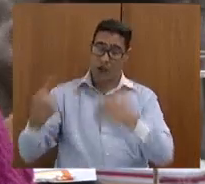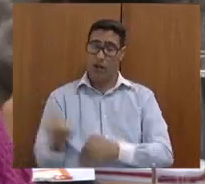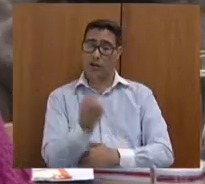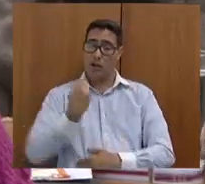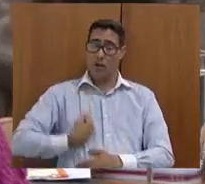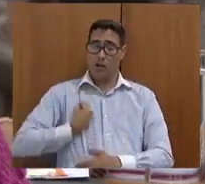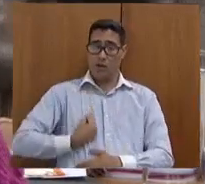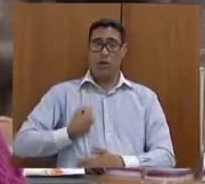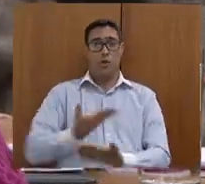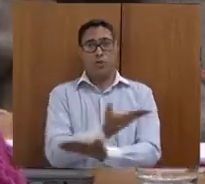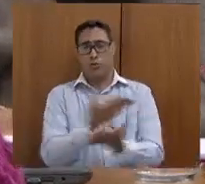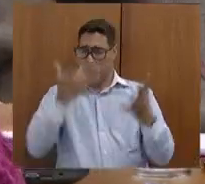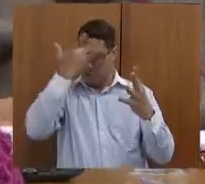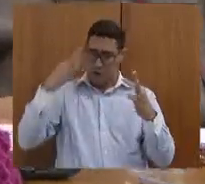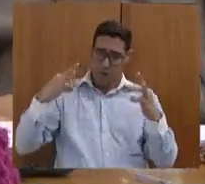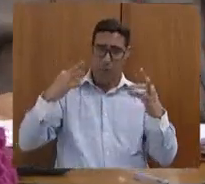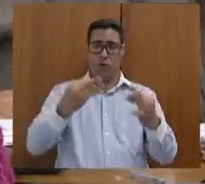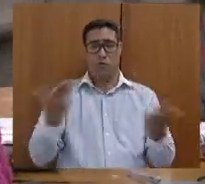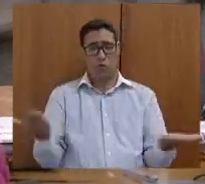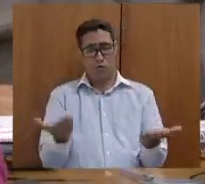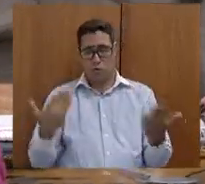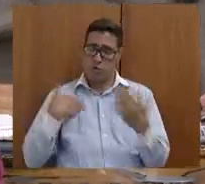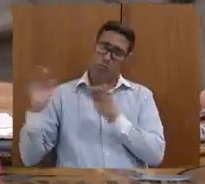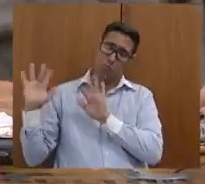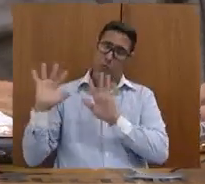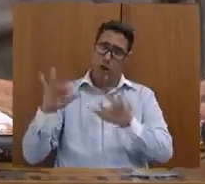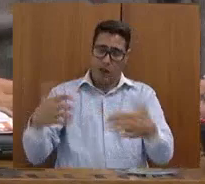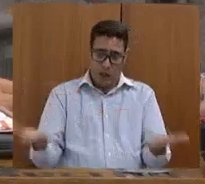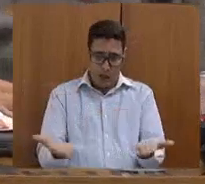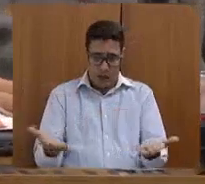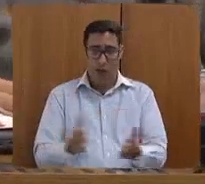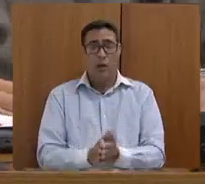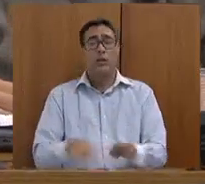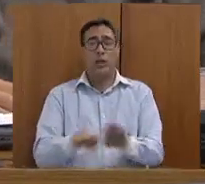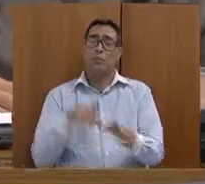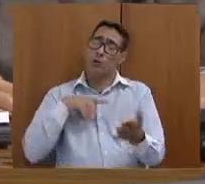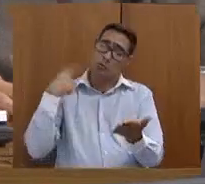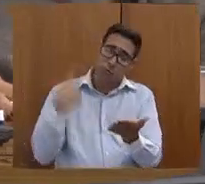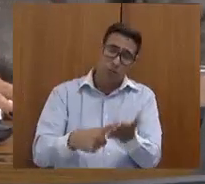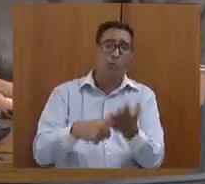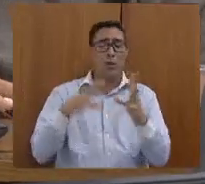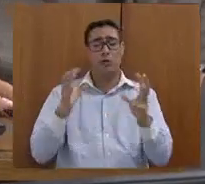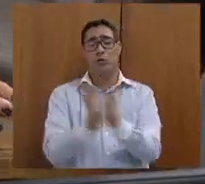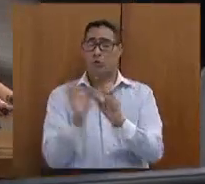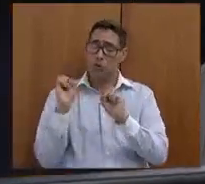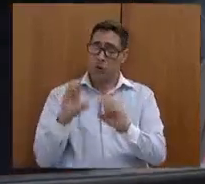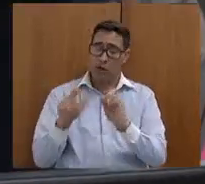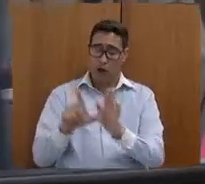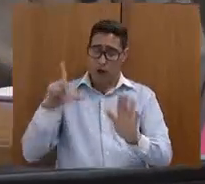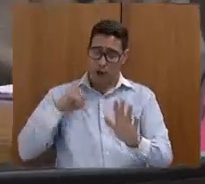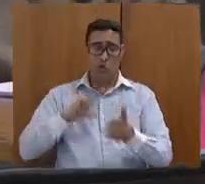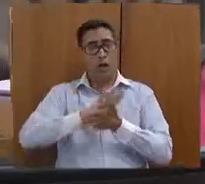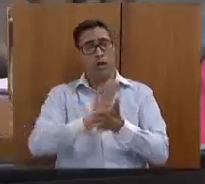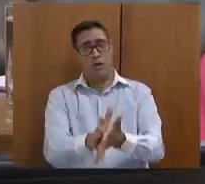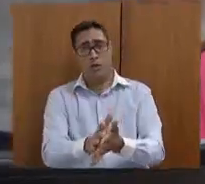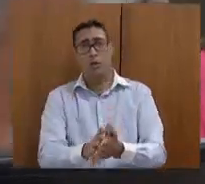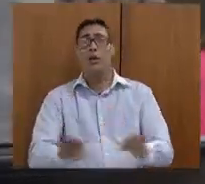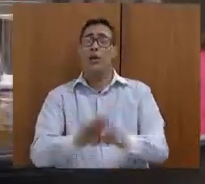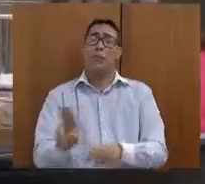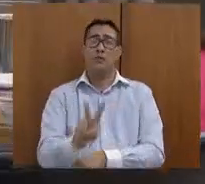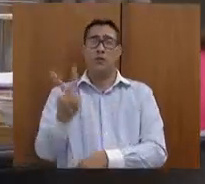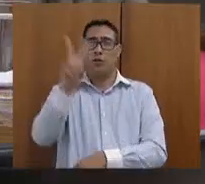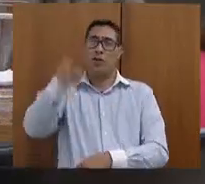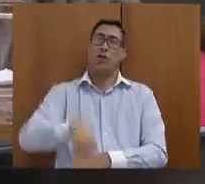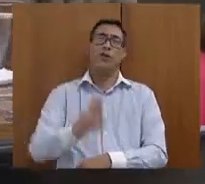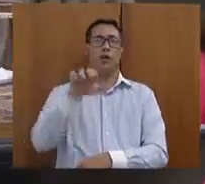de todos todas as pessoas que tiveram conosco reforça o compromisso com educação anti racista com a luta pela valorização